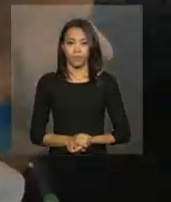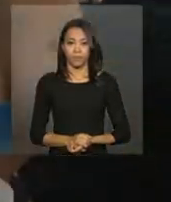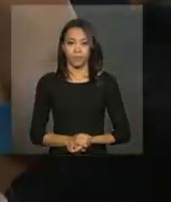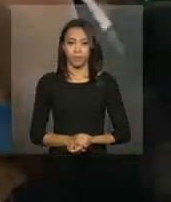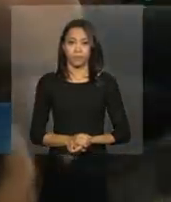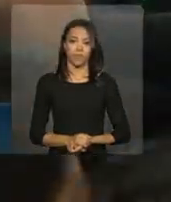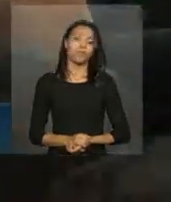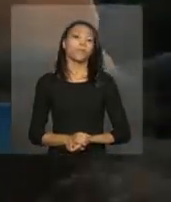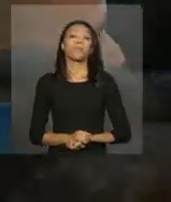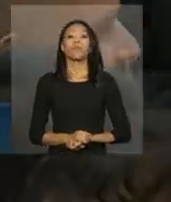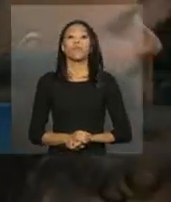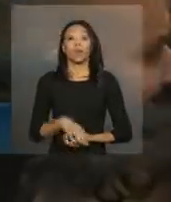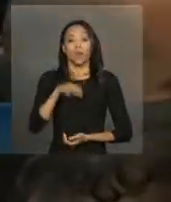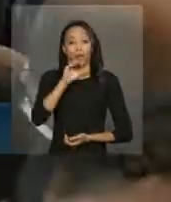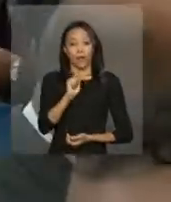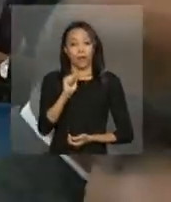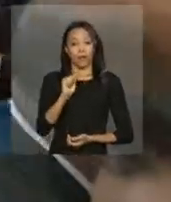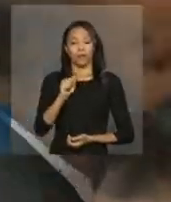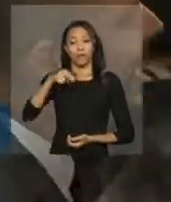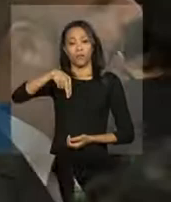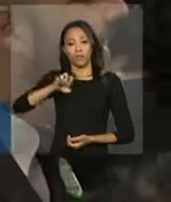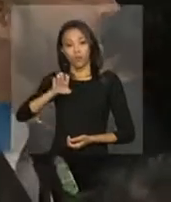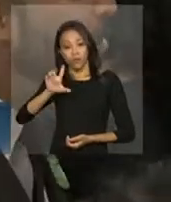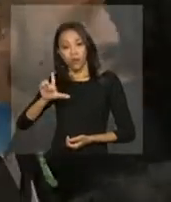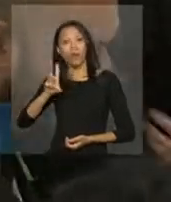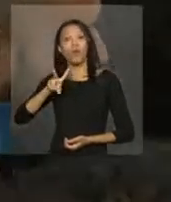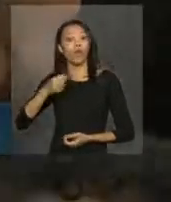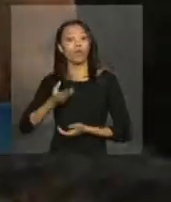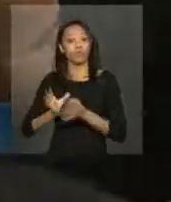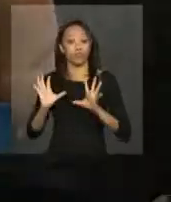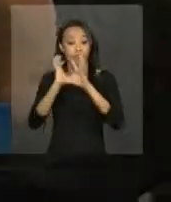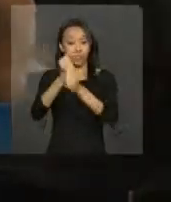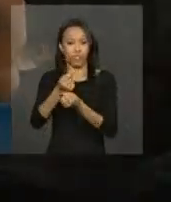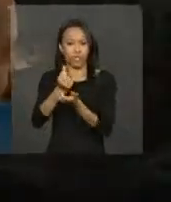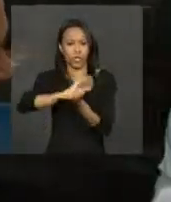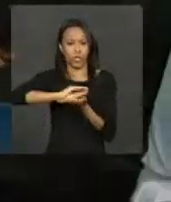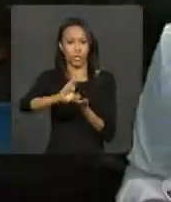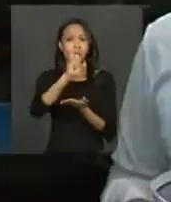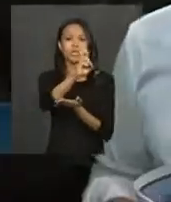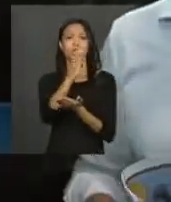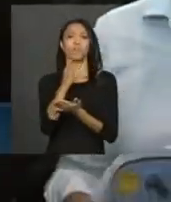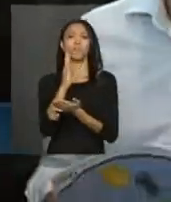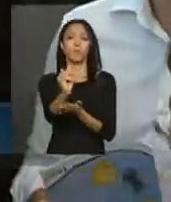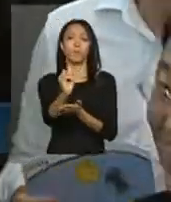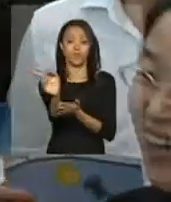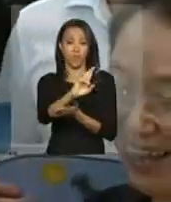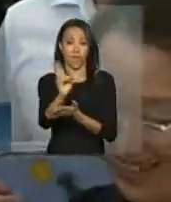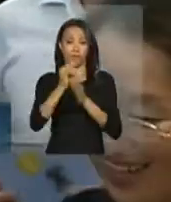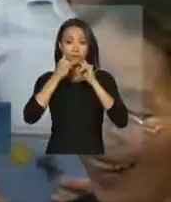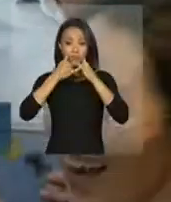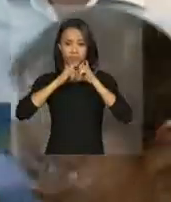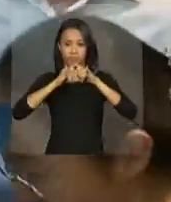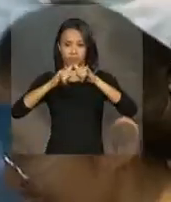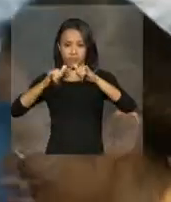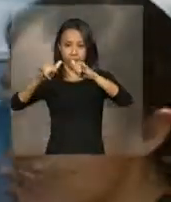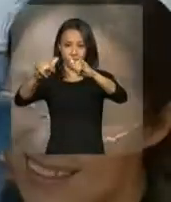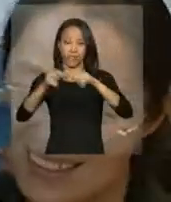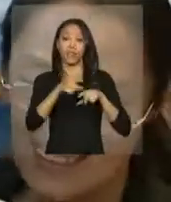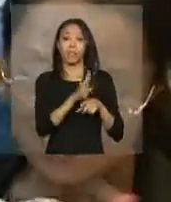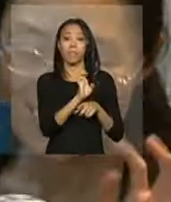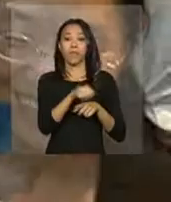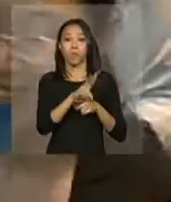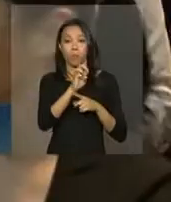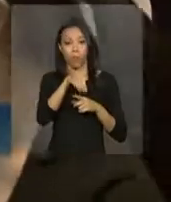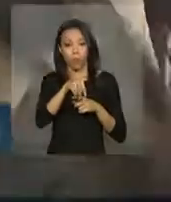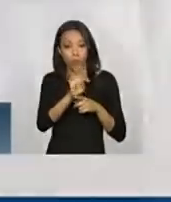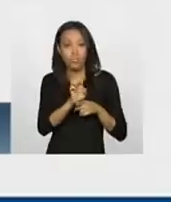a Agência Nacional de Energia Elétrica prevê que serão investidos R bilhões deais na linha de transmissão de Belo Monte e esse valor